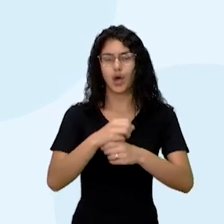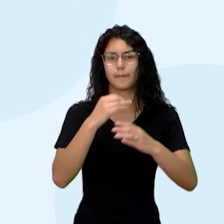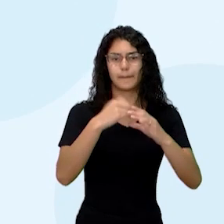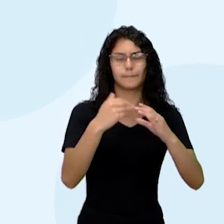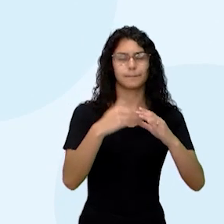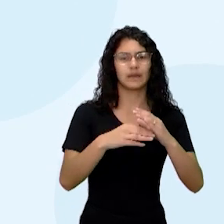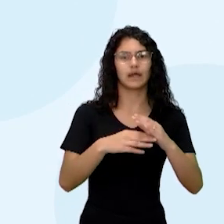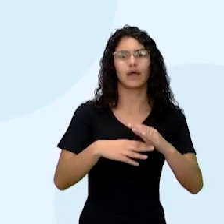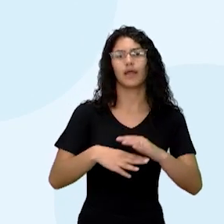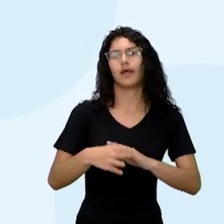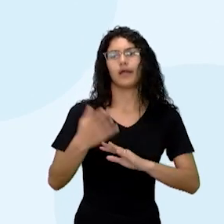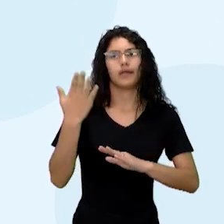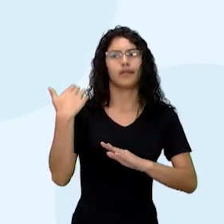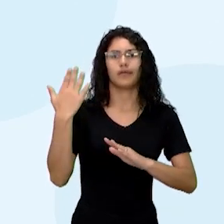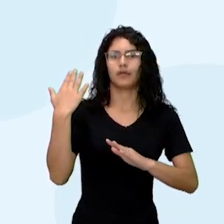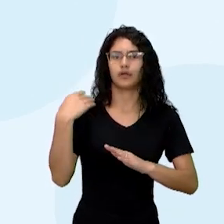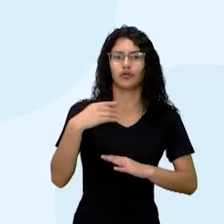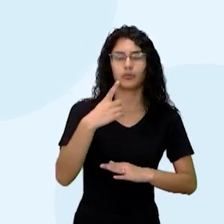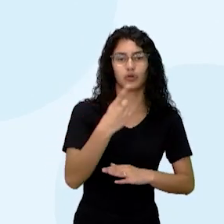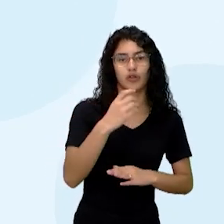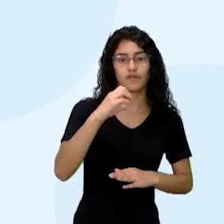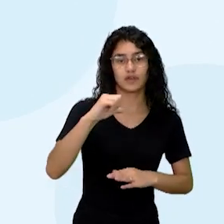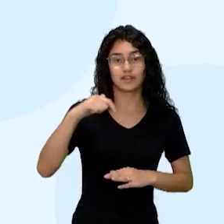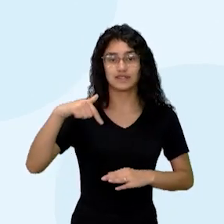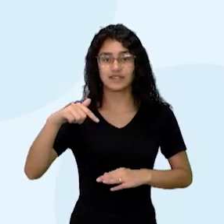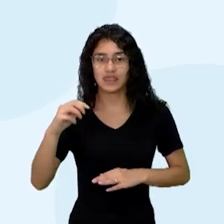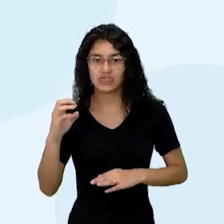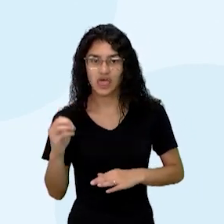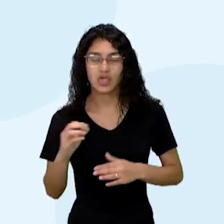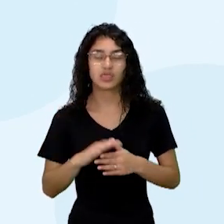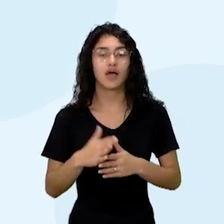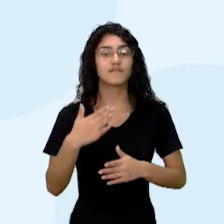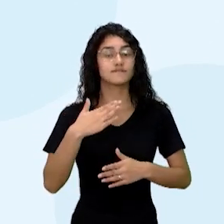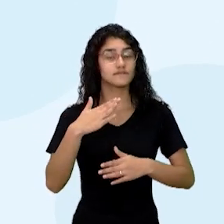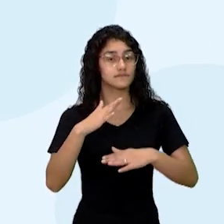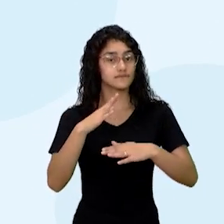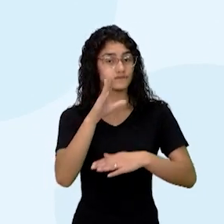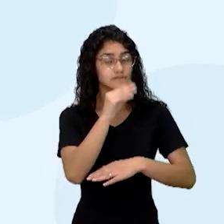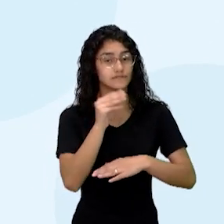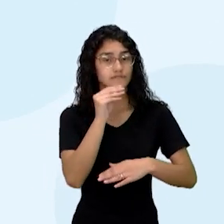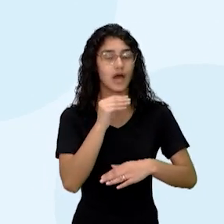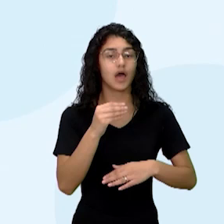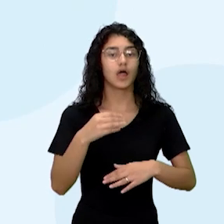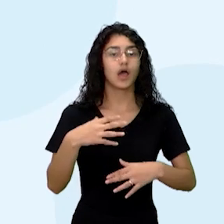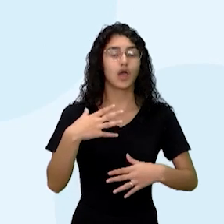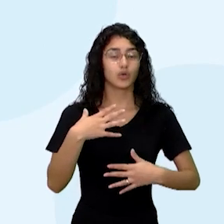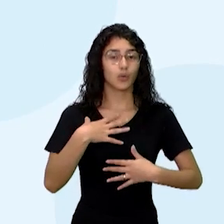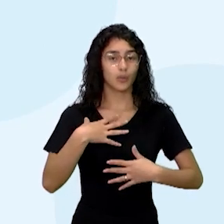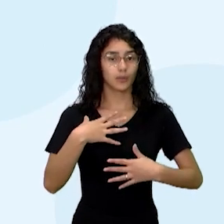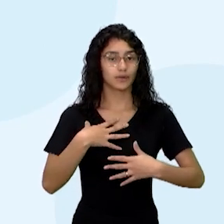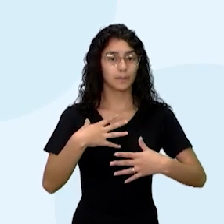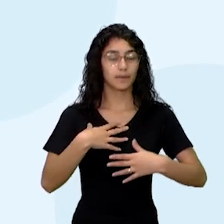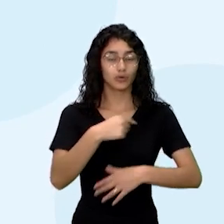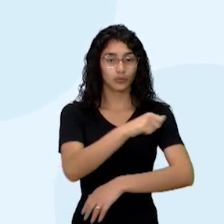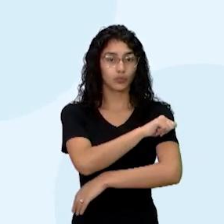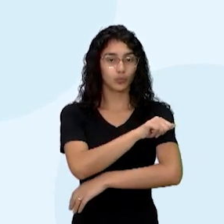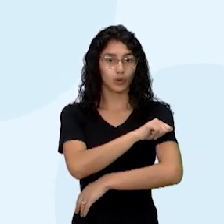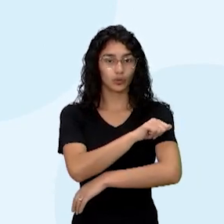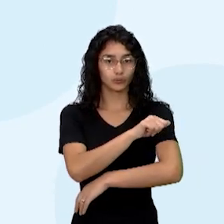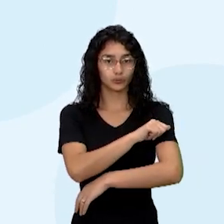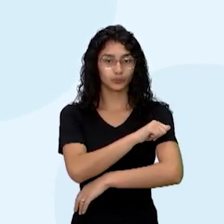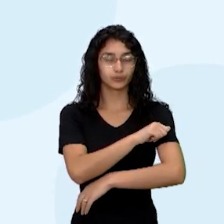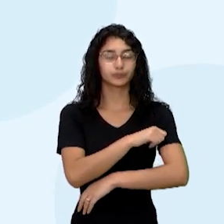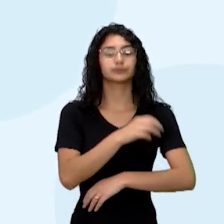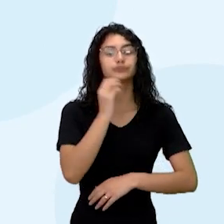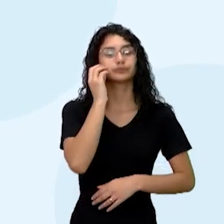anos de 1970, e ele fala que o comportamento superdotado está na intersecção entre 3